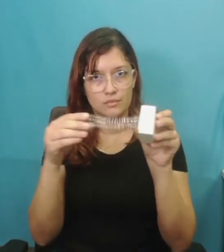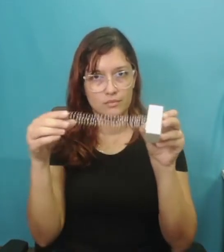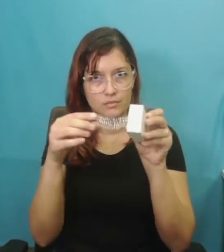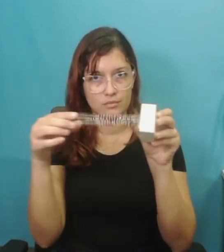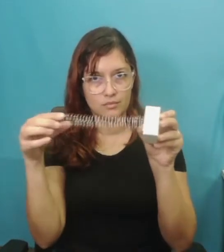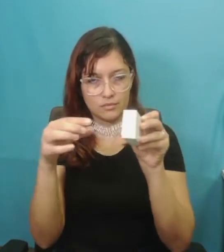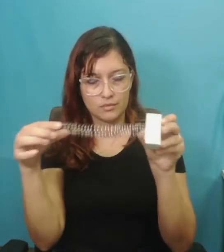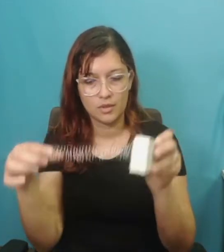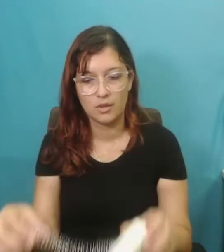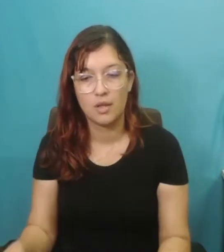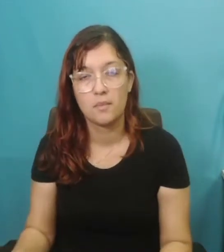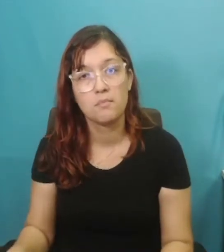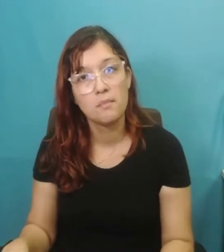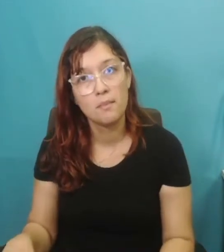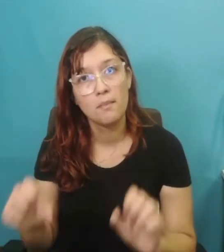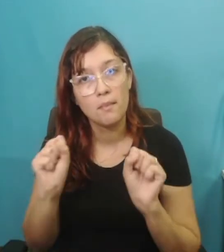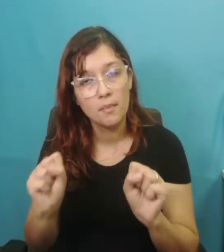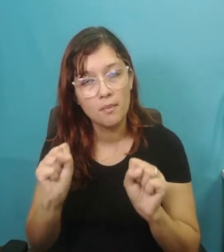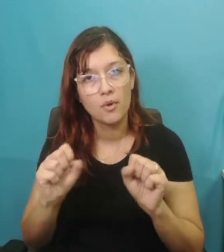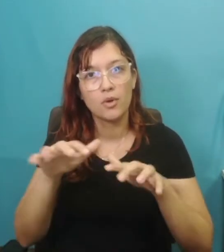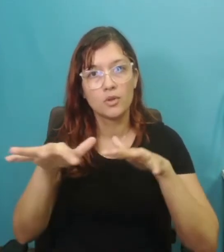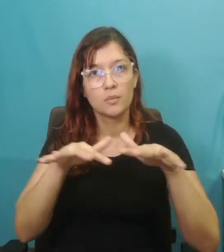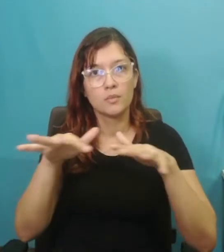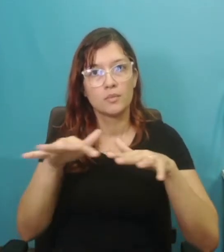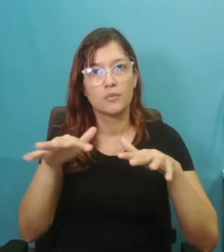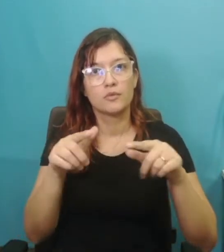e ele está preso a uma mola.